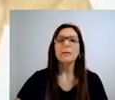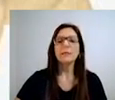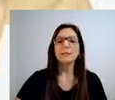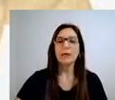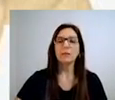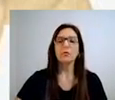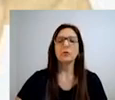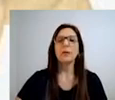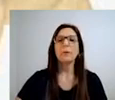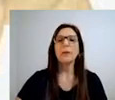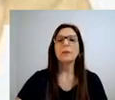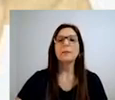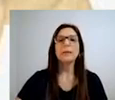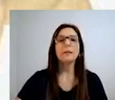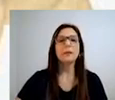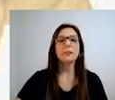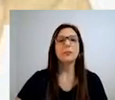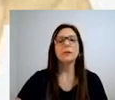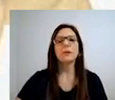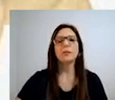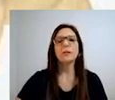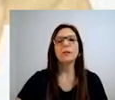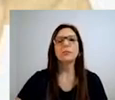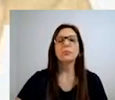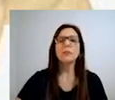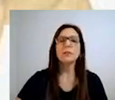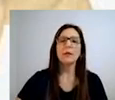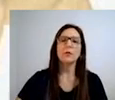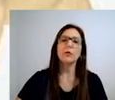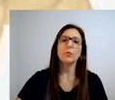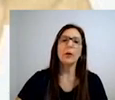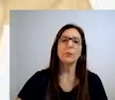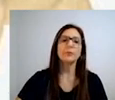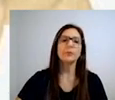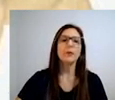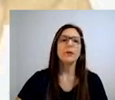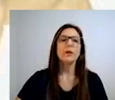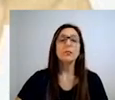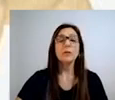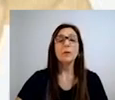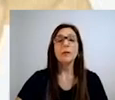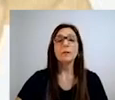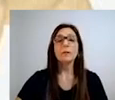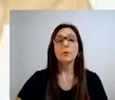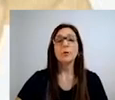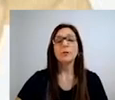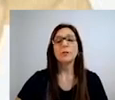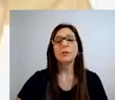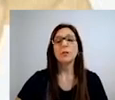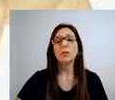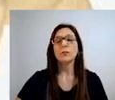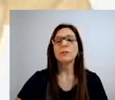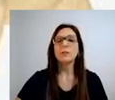Essas células contêm apenas metade do material genético de uma célula normal. Os gametas são produzidos